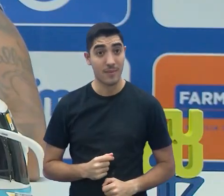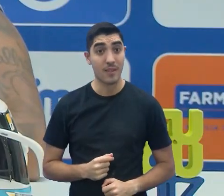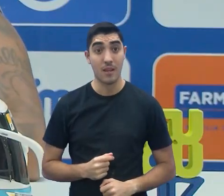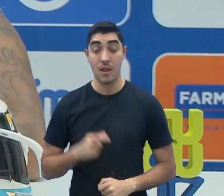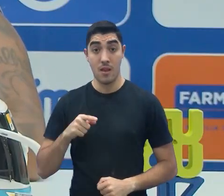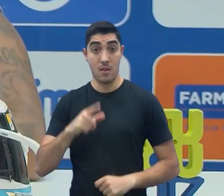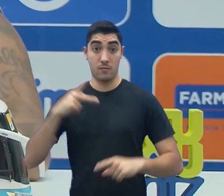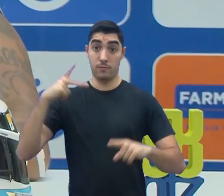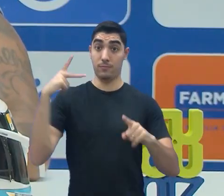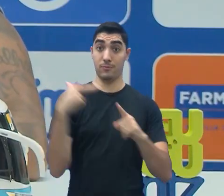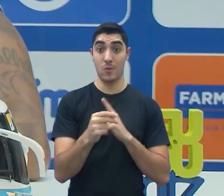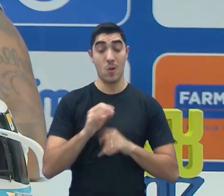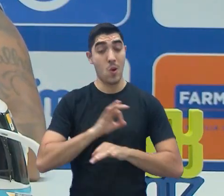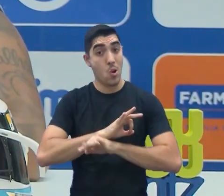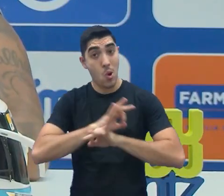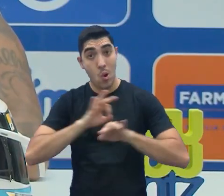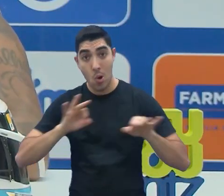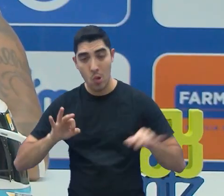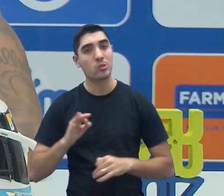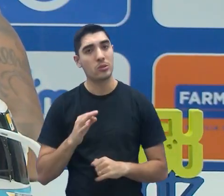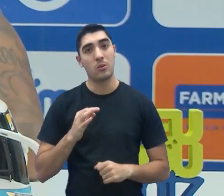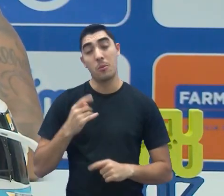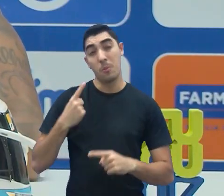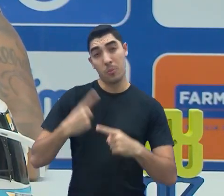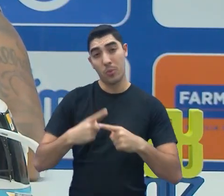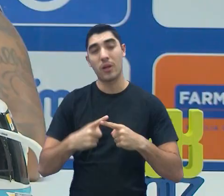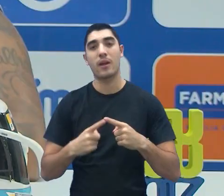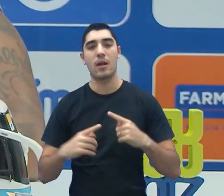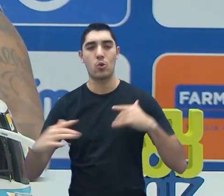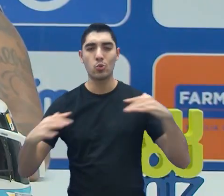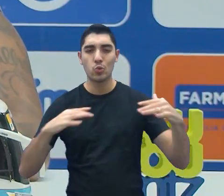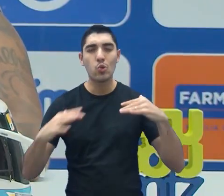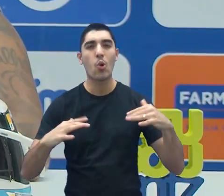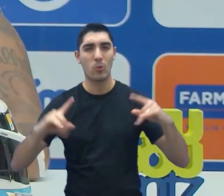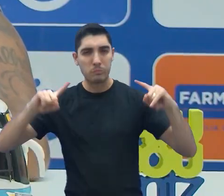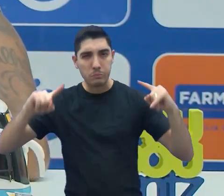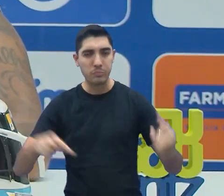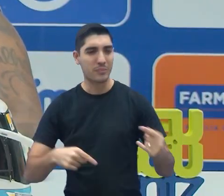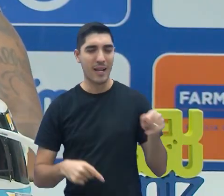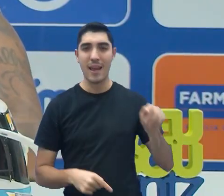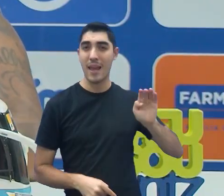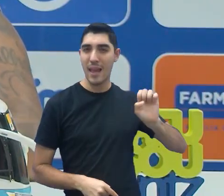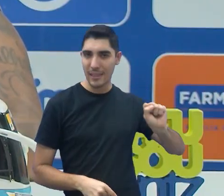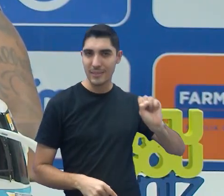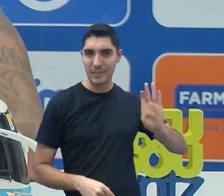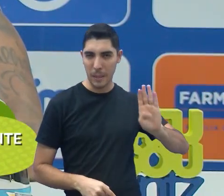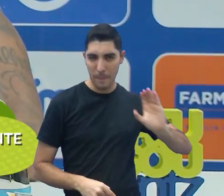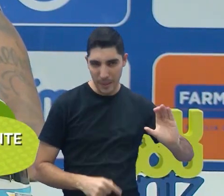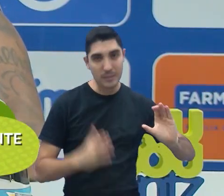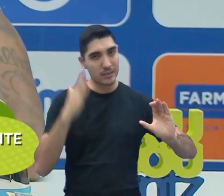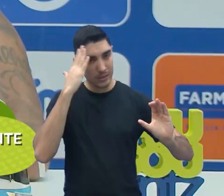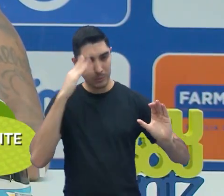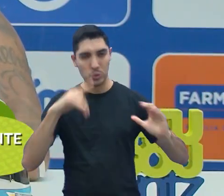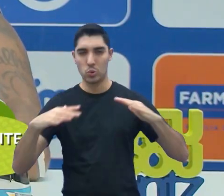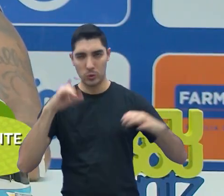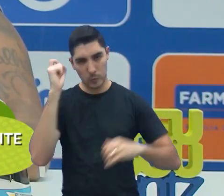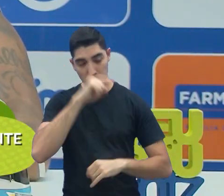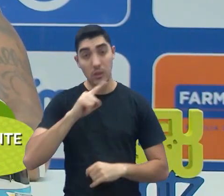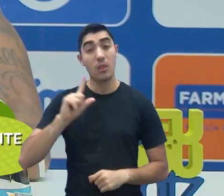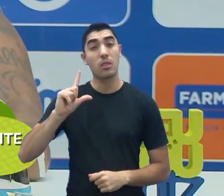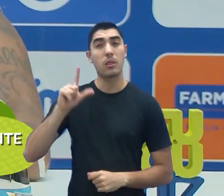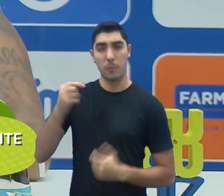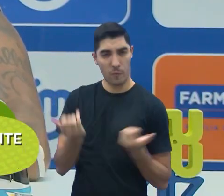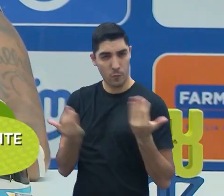né? A gente sabia que a gente tava devendo depois do amistoso que a gente fez contra o São Bernardo. A gente sabia que lá em Lins deixamos a desejar. E hoje não podia